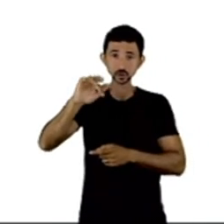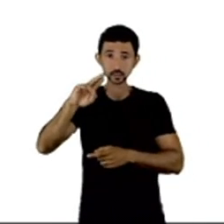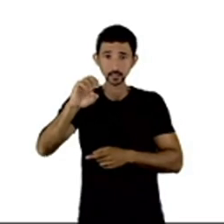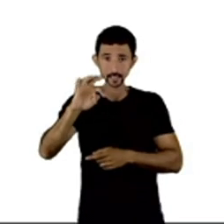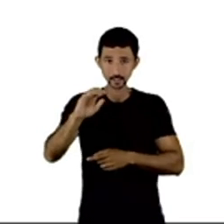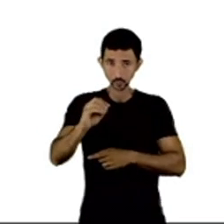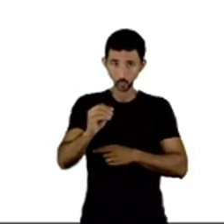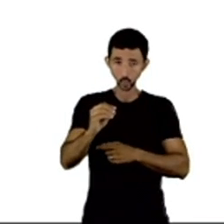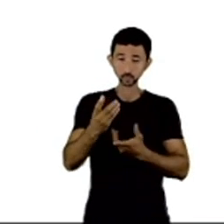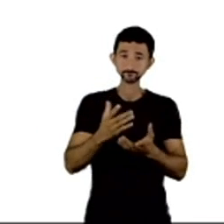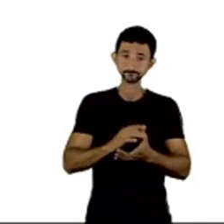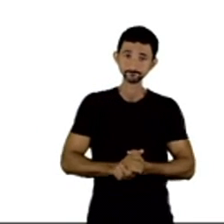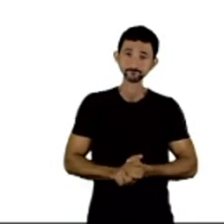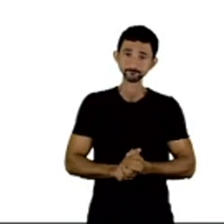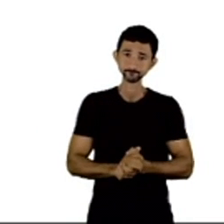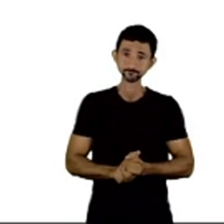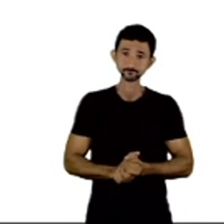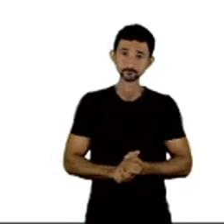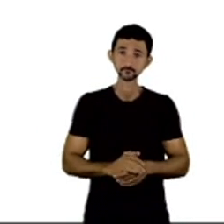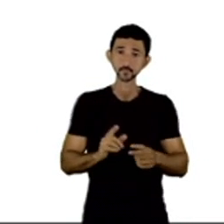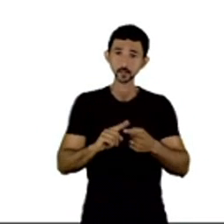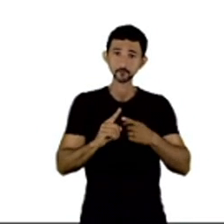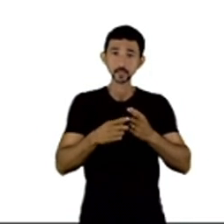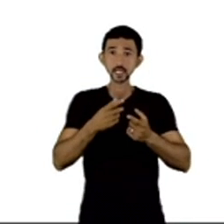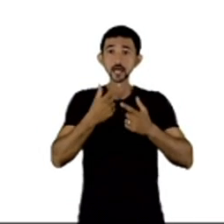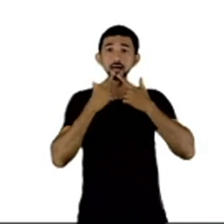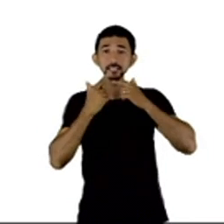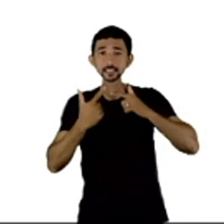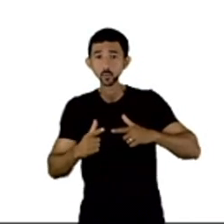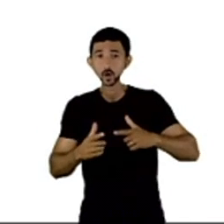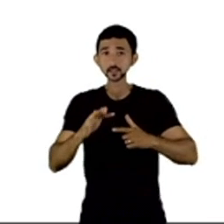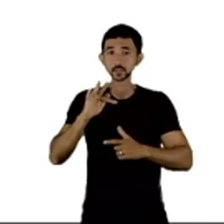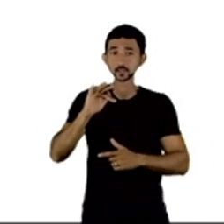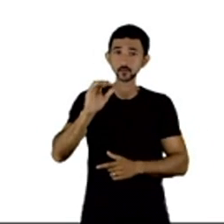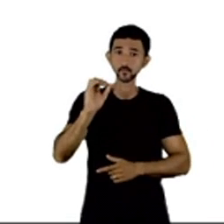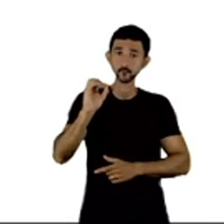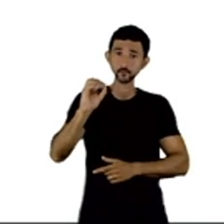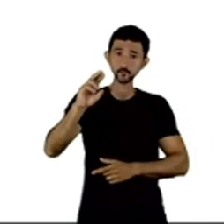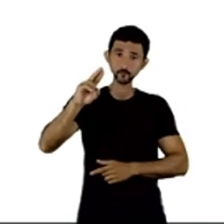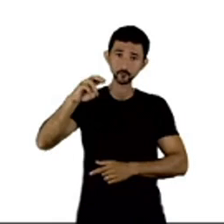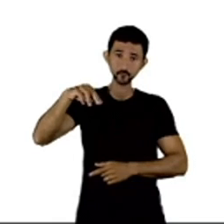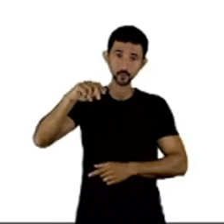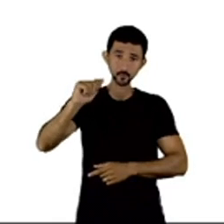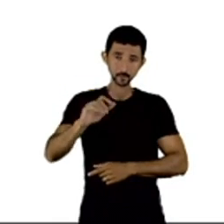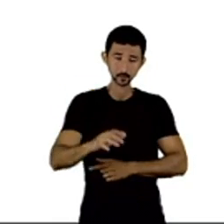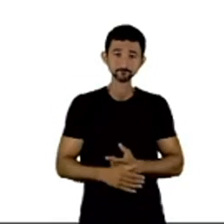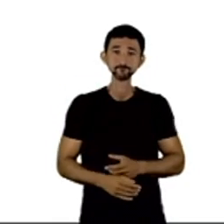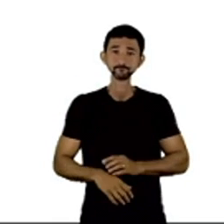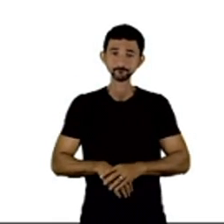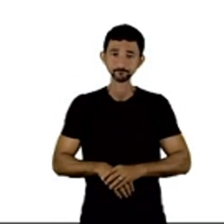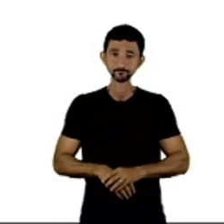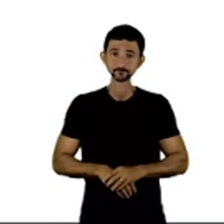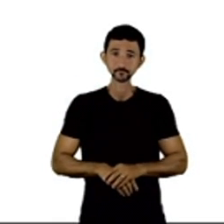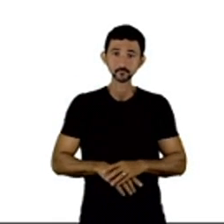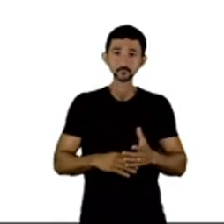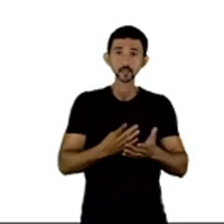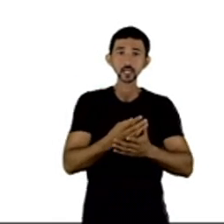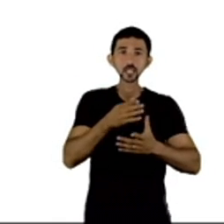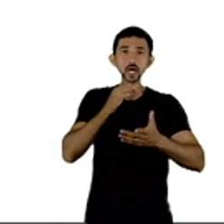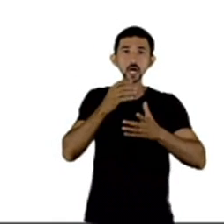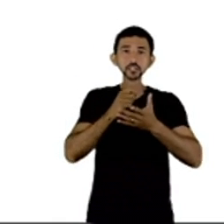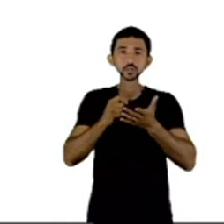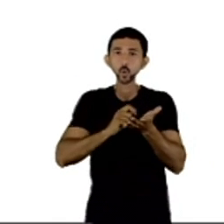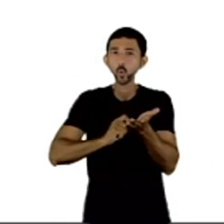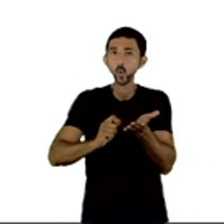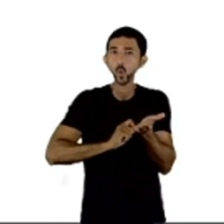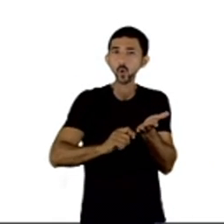ao mesmo tempo, da mesma forma que a linguagem formal. Na notícia, você viu que o texto não é assinado